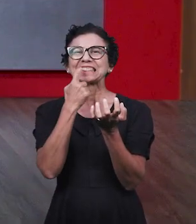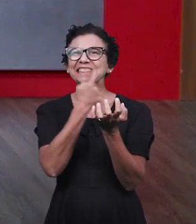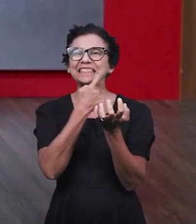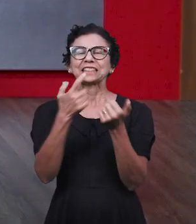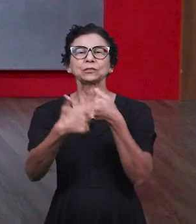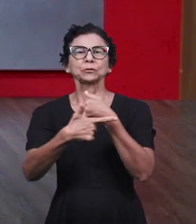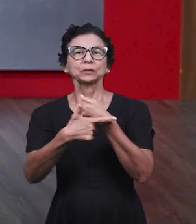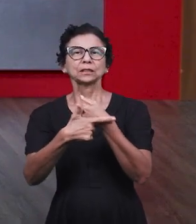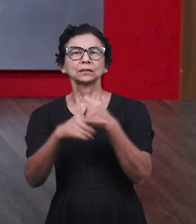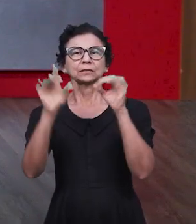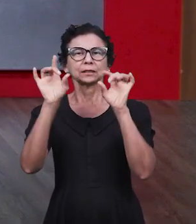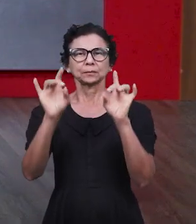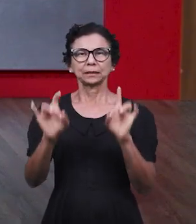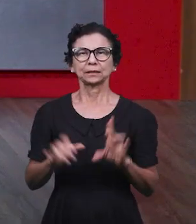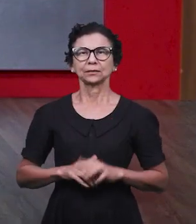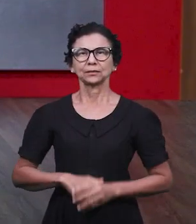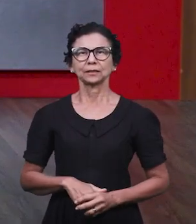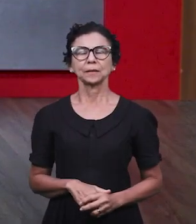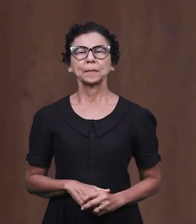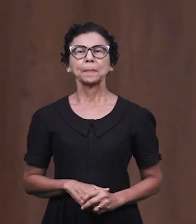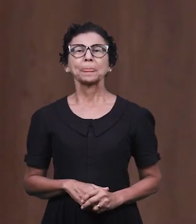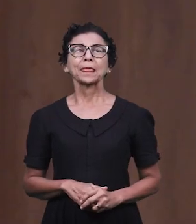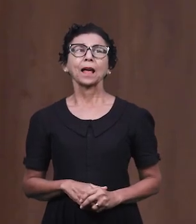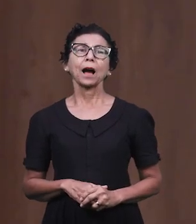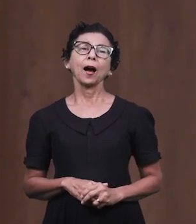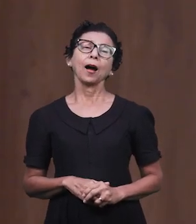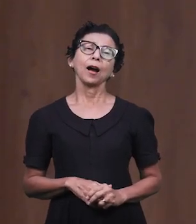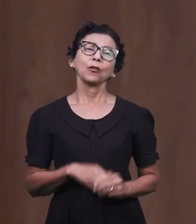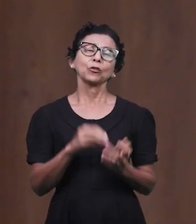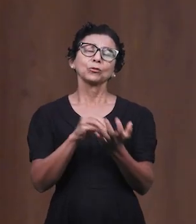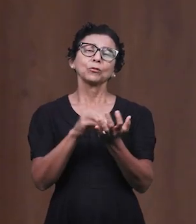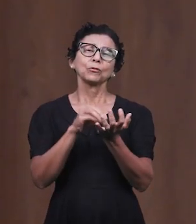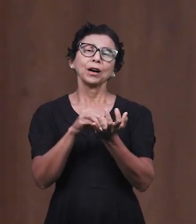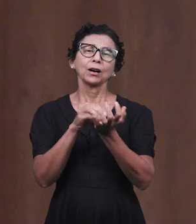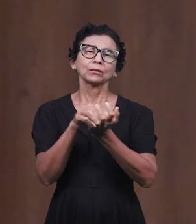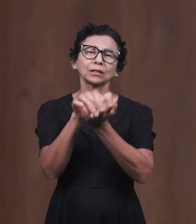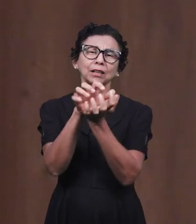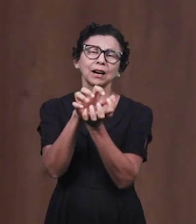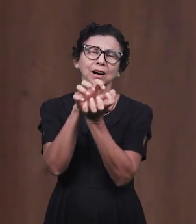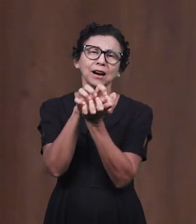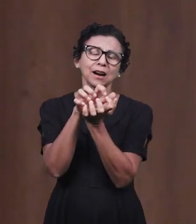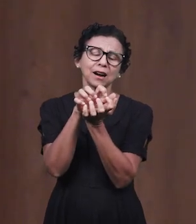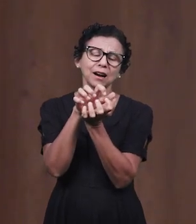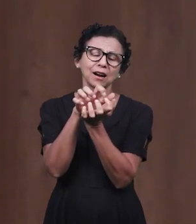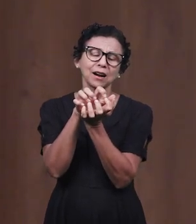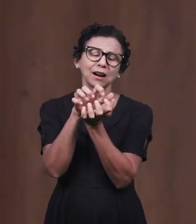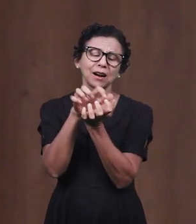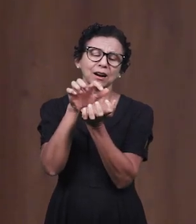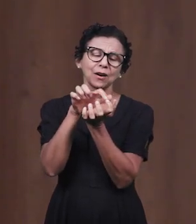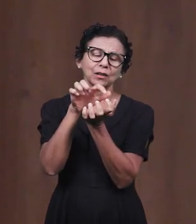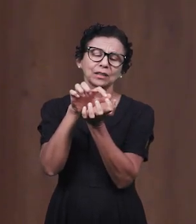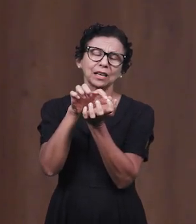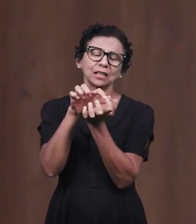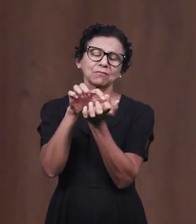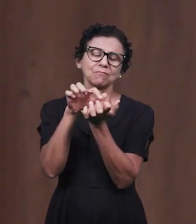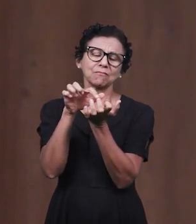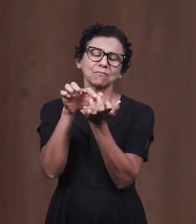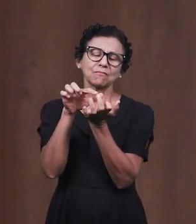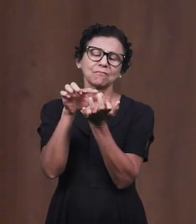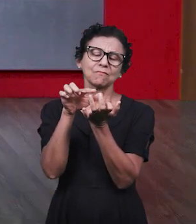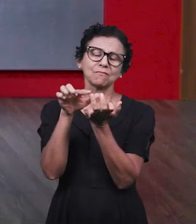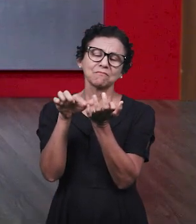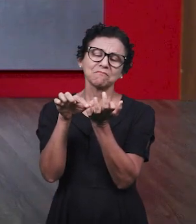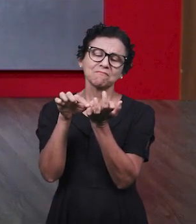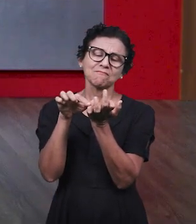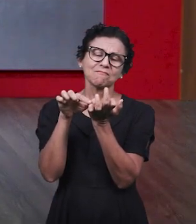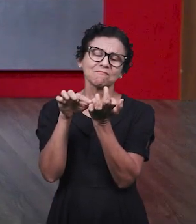muito importante, né? Exatamente. E a ausência de dentes prejudica a alimentação no organismo?